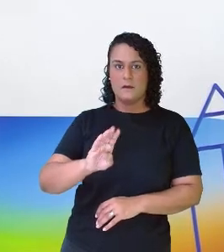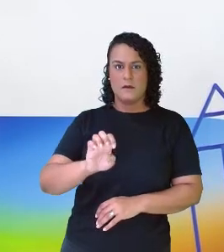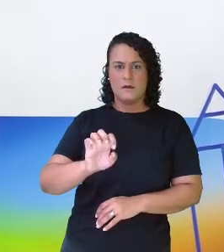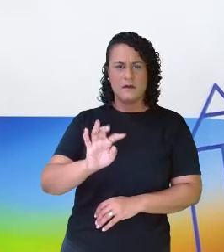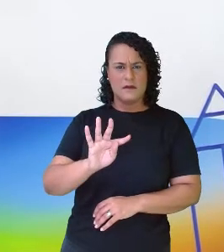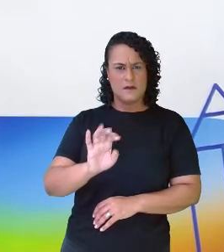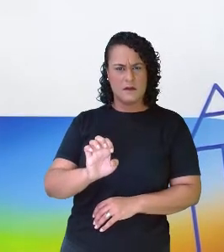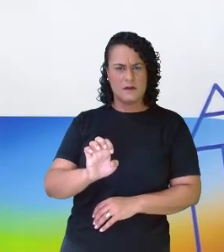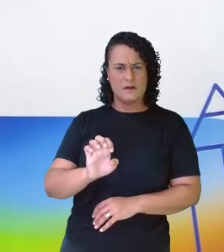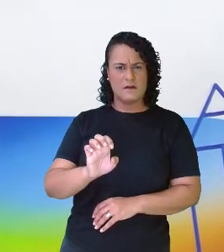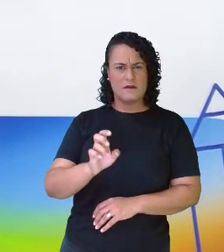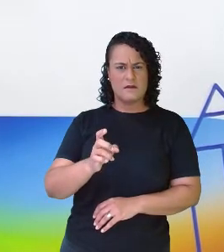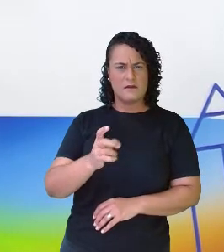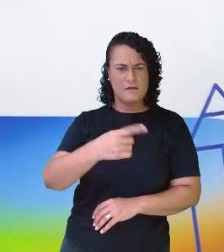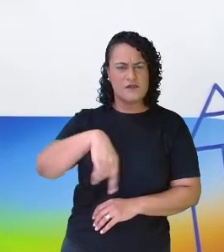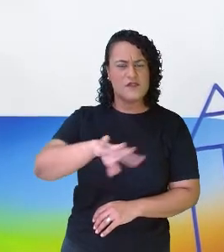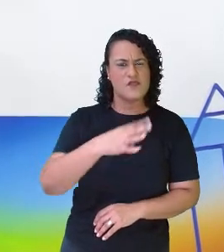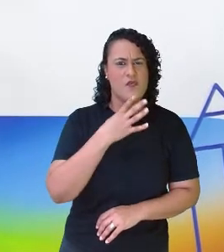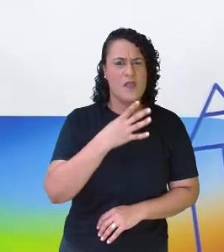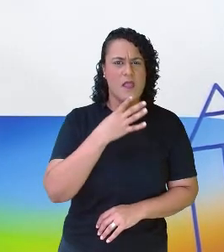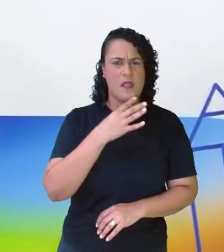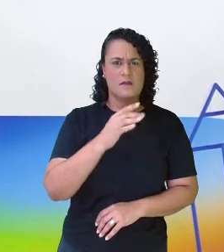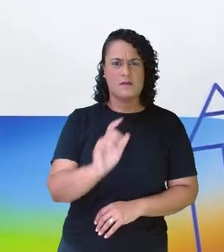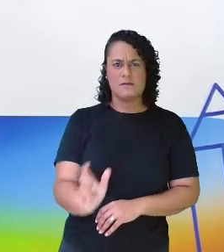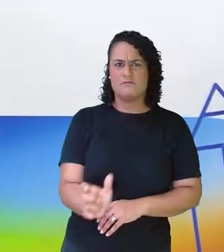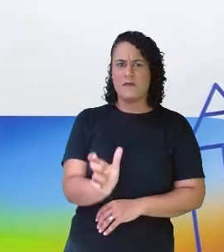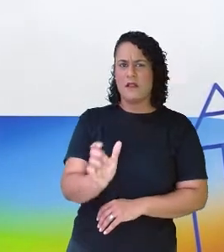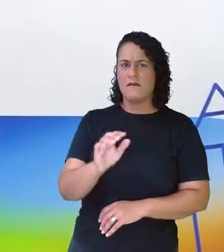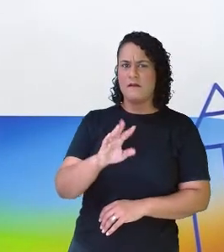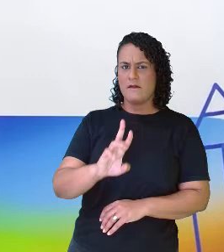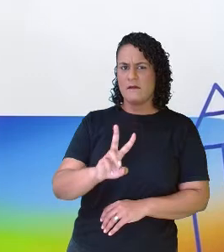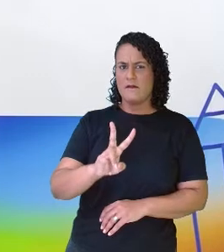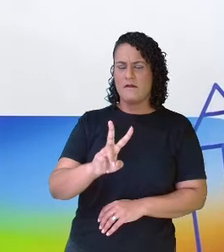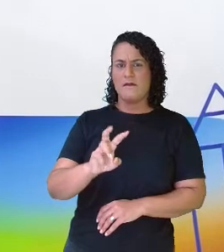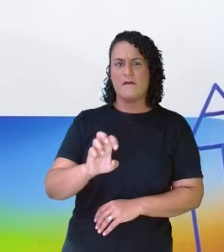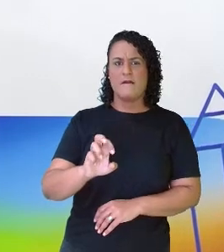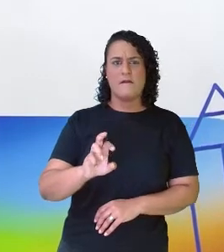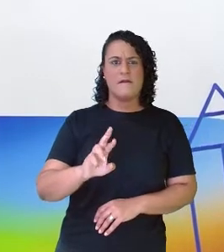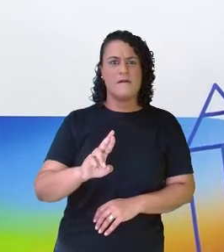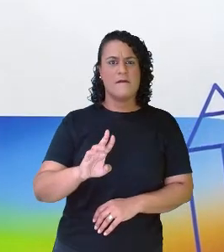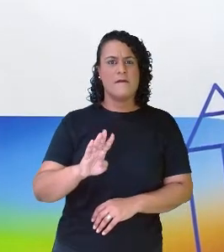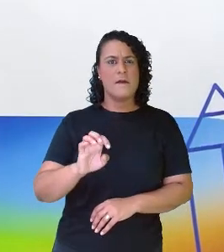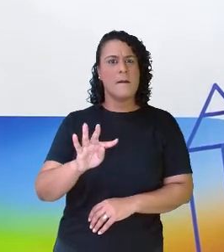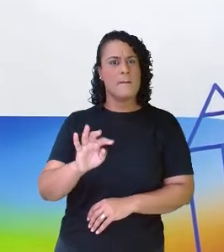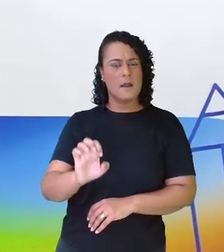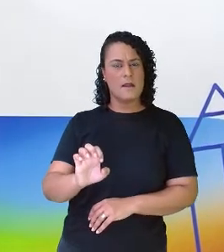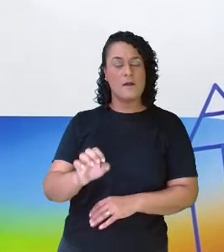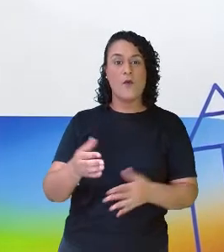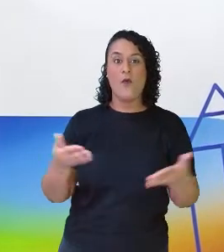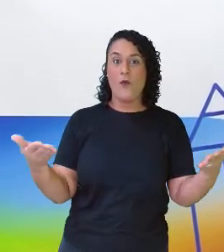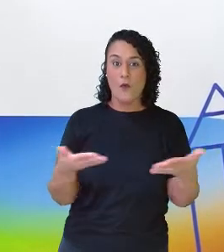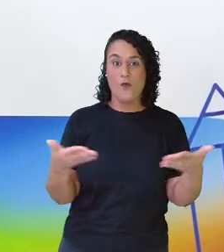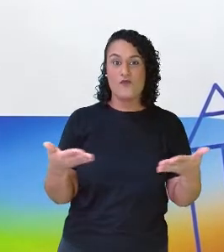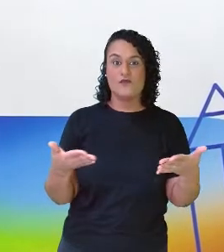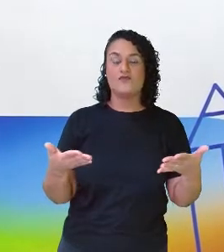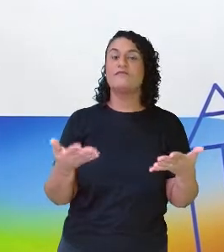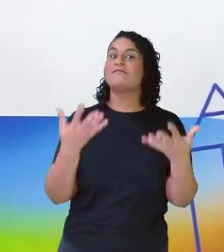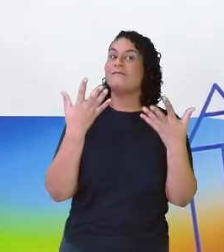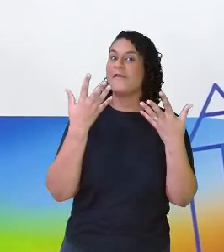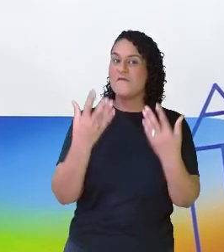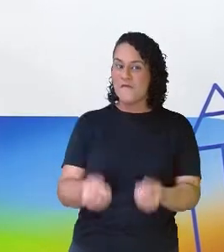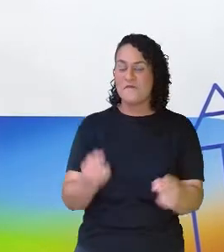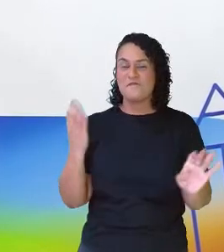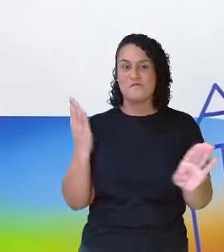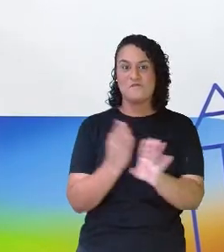esse som aí, verbete? O que será um verbete? Vamos descobrir hoje o que é esse verbete? E olha só,